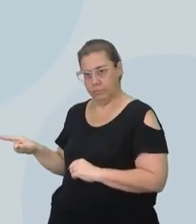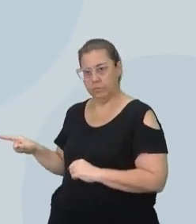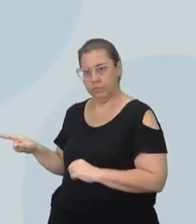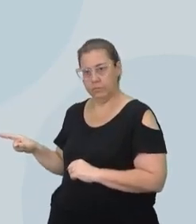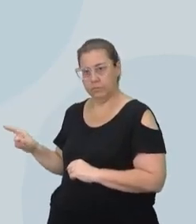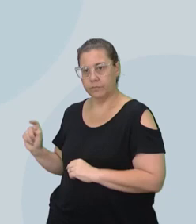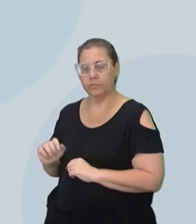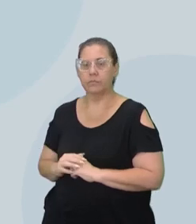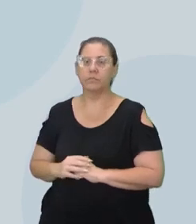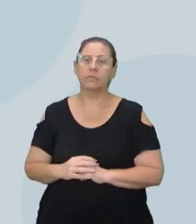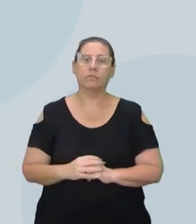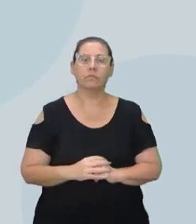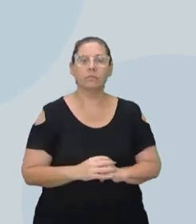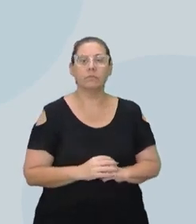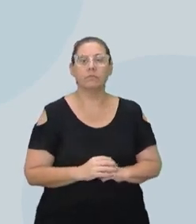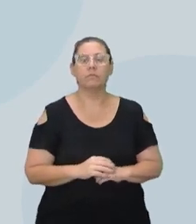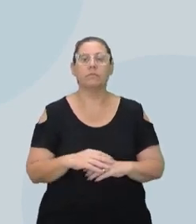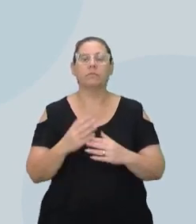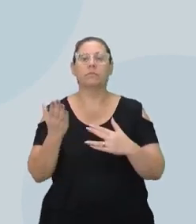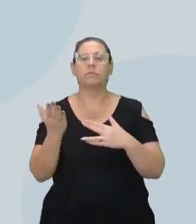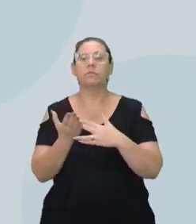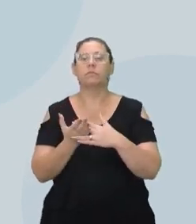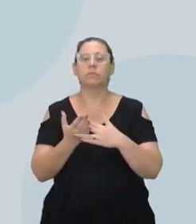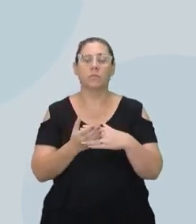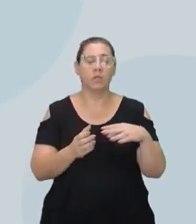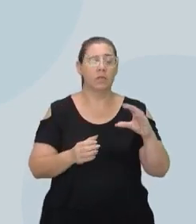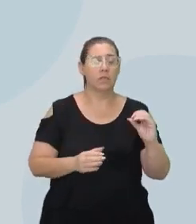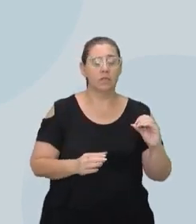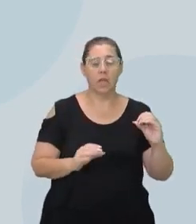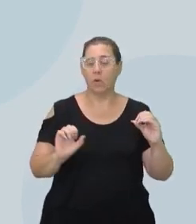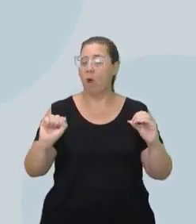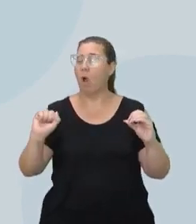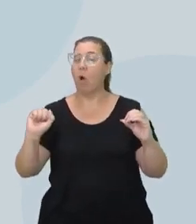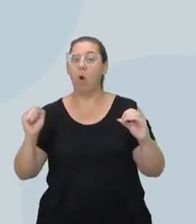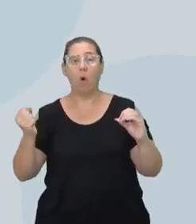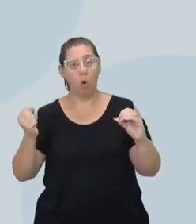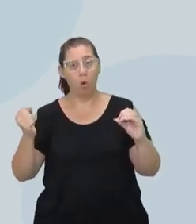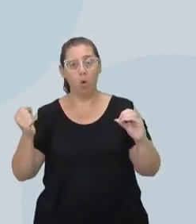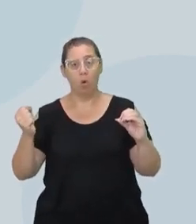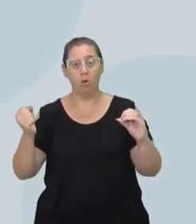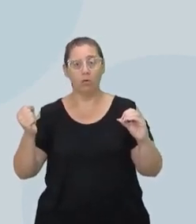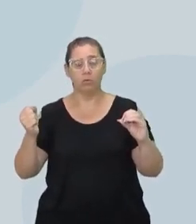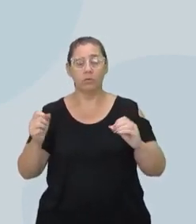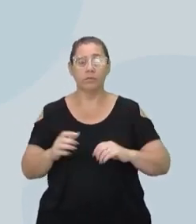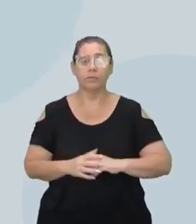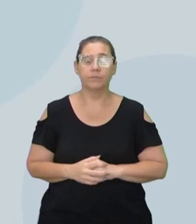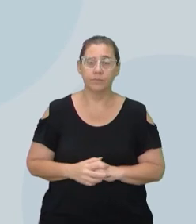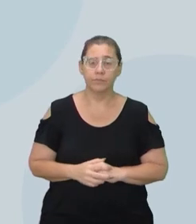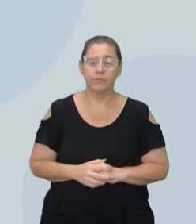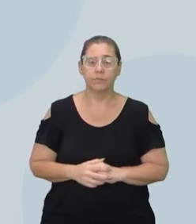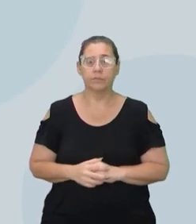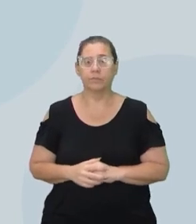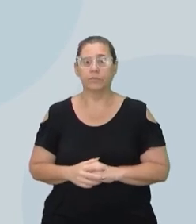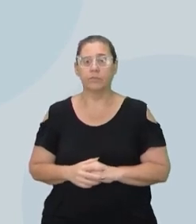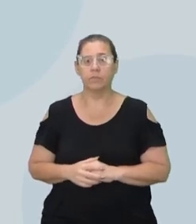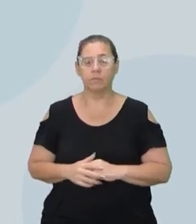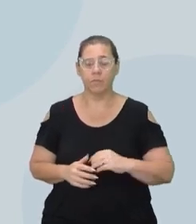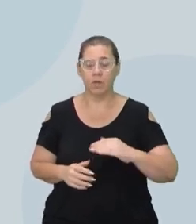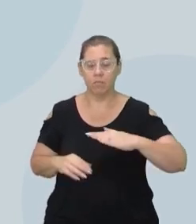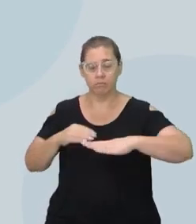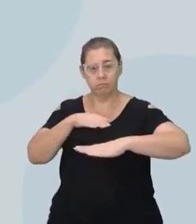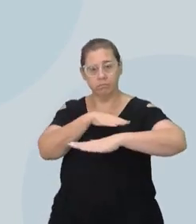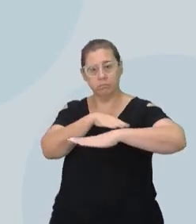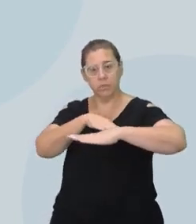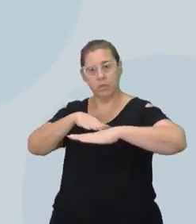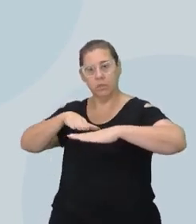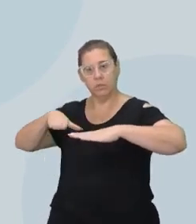da função, num intervalo aí de 0 a 8π, nos reais, a amplitude dessa